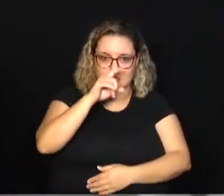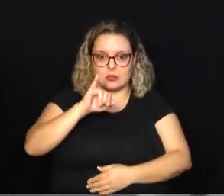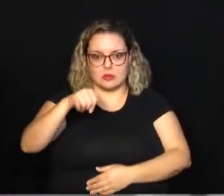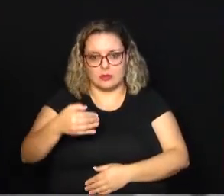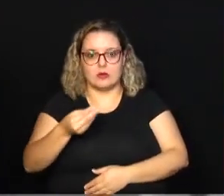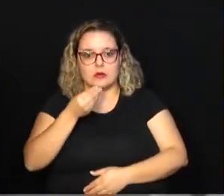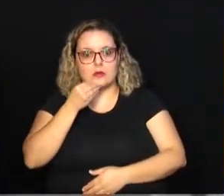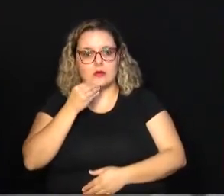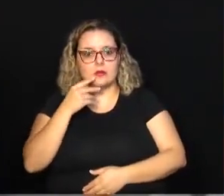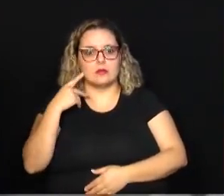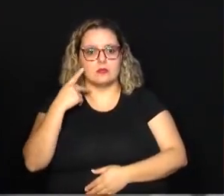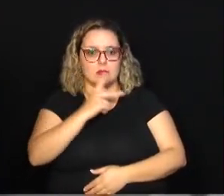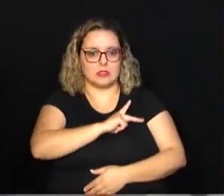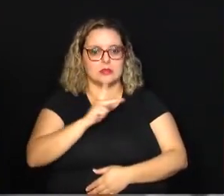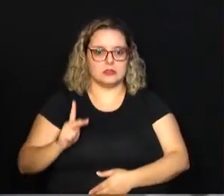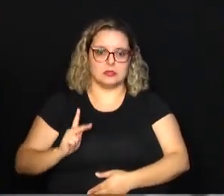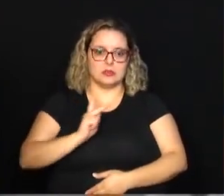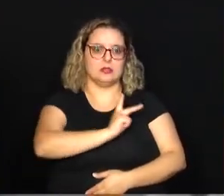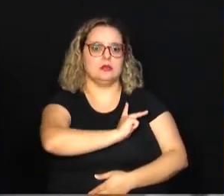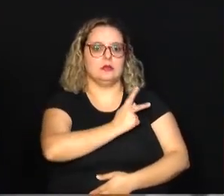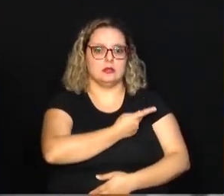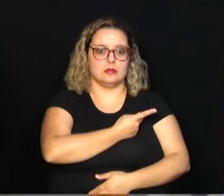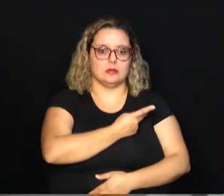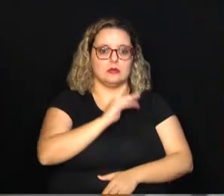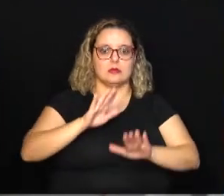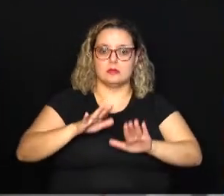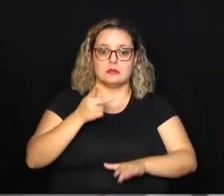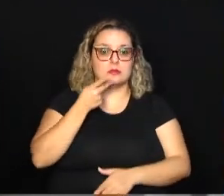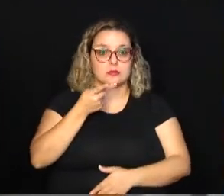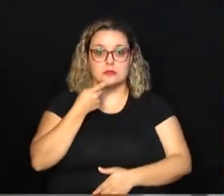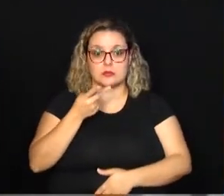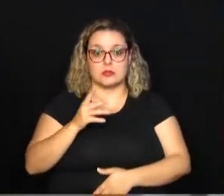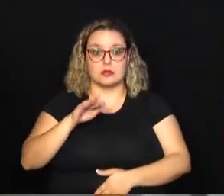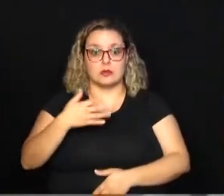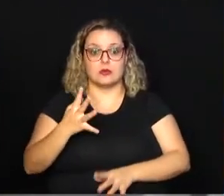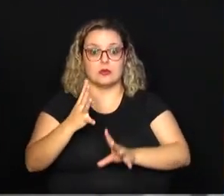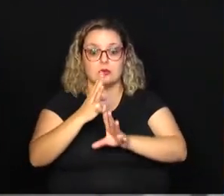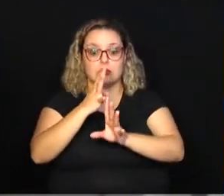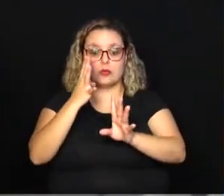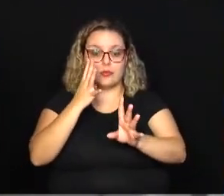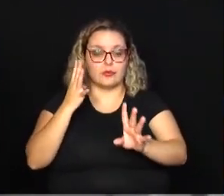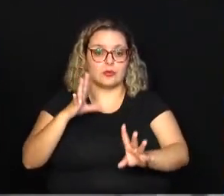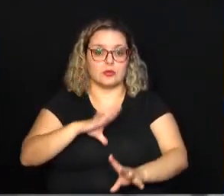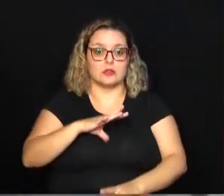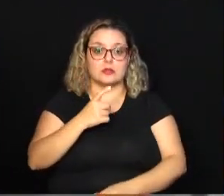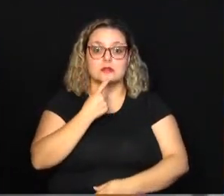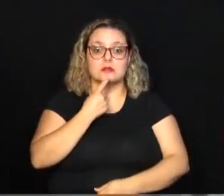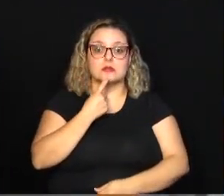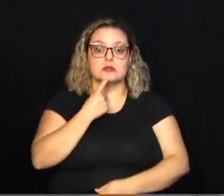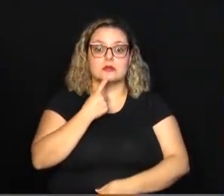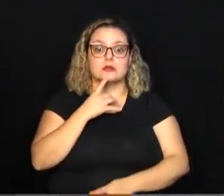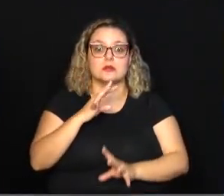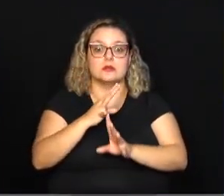presidente Paulo, que talvez eu não tenha comentado isso. Quando a gente fala em fila em Campinas de espera, são